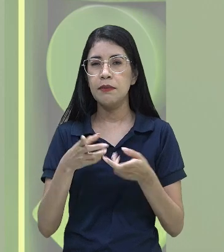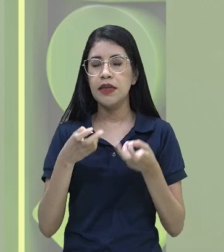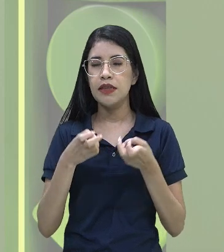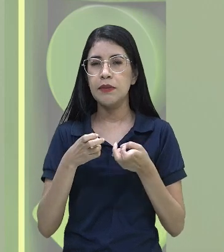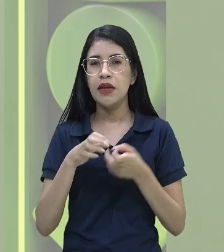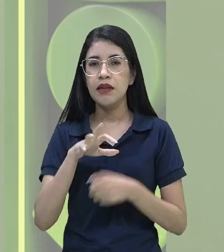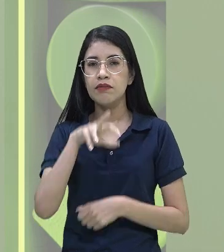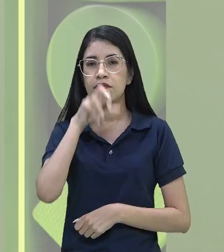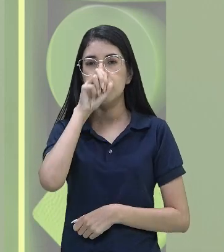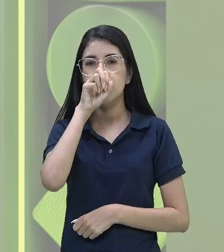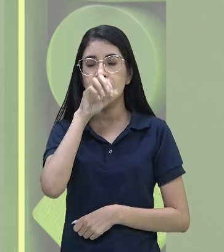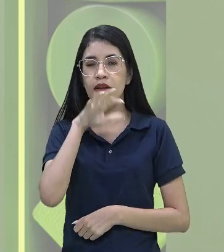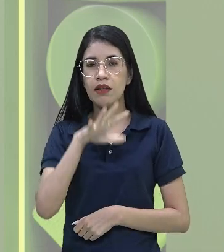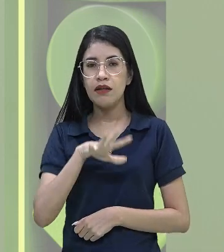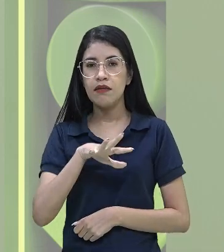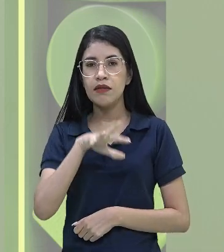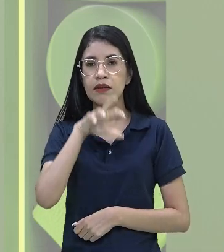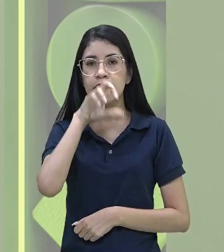respiração,